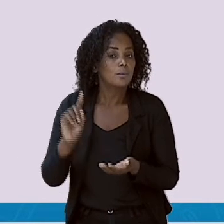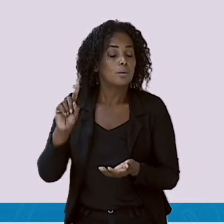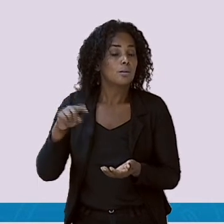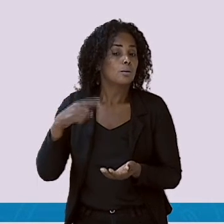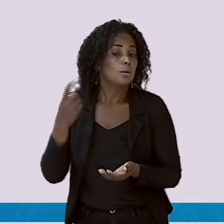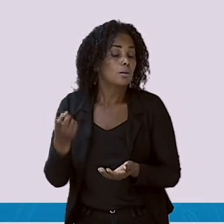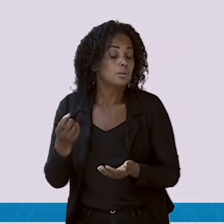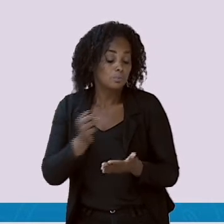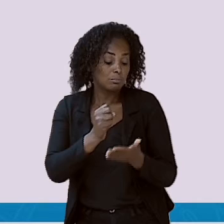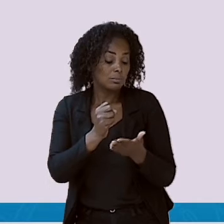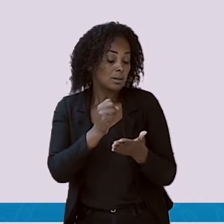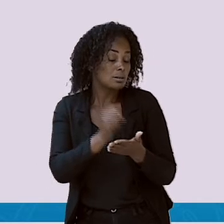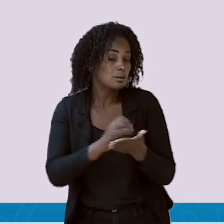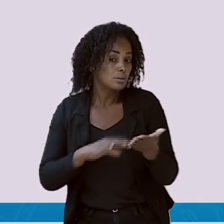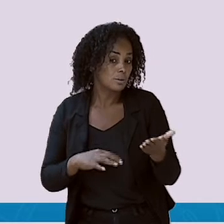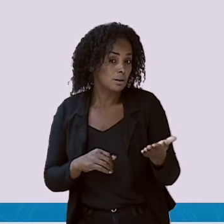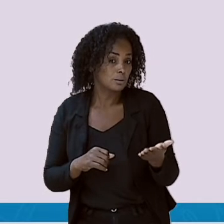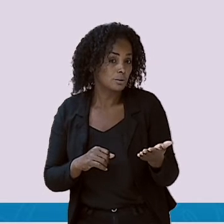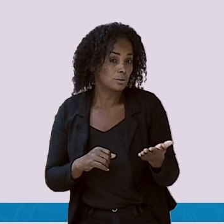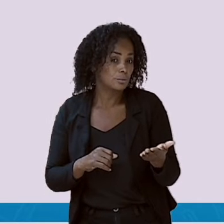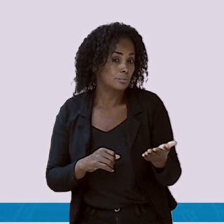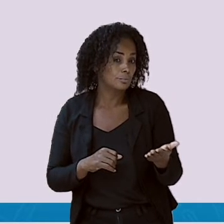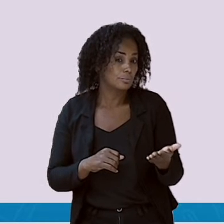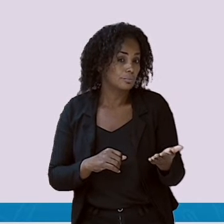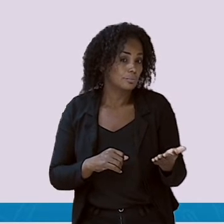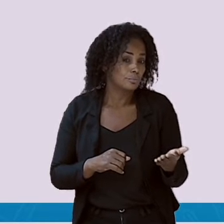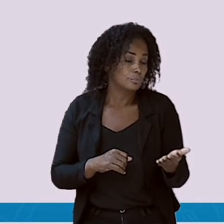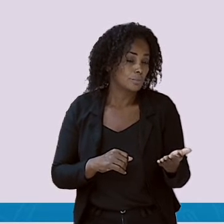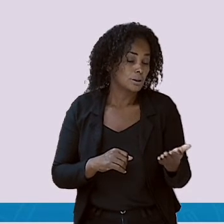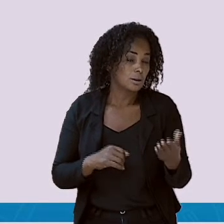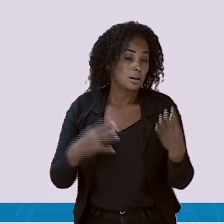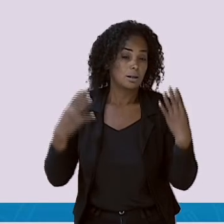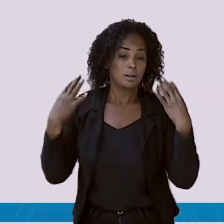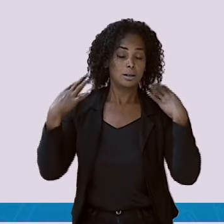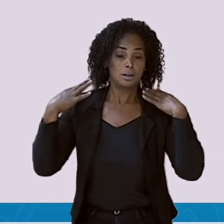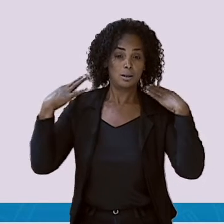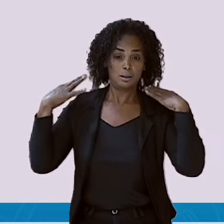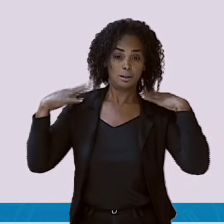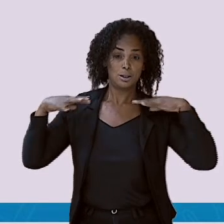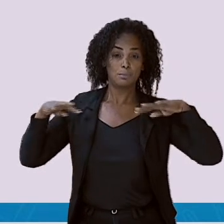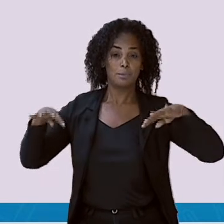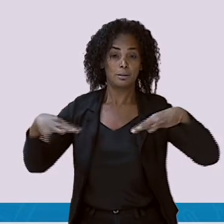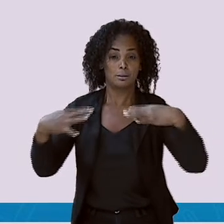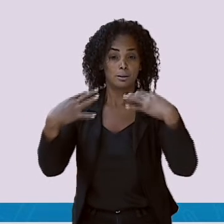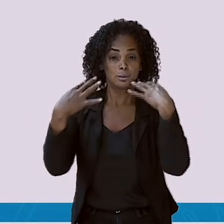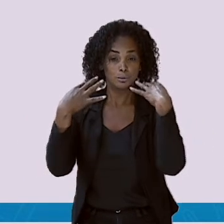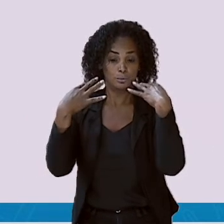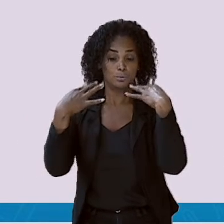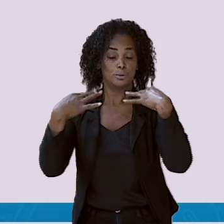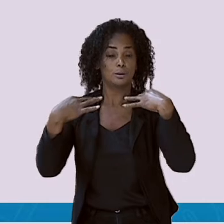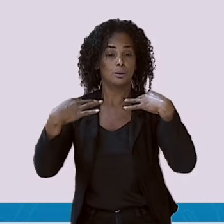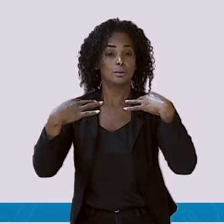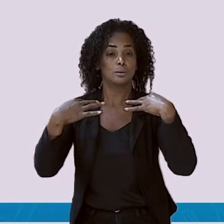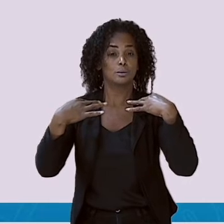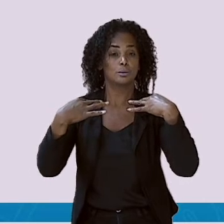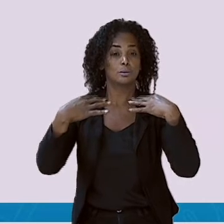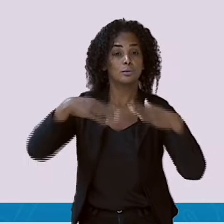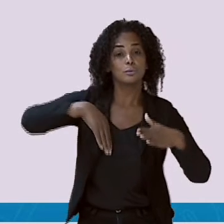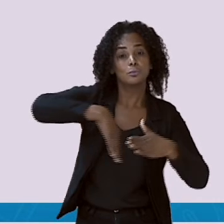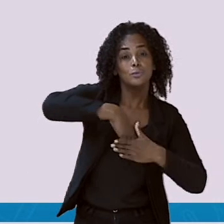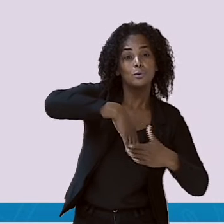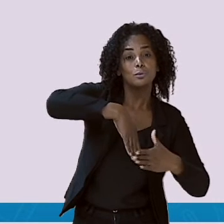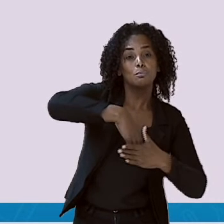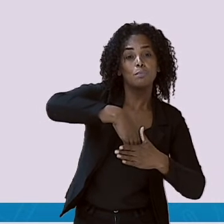Para mais um problema. O número de espectadores de um jogo de futebol foi